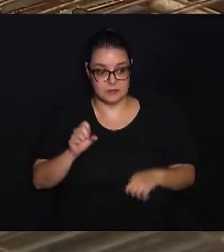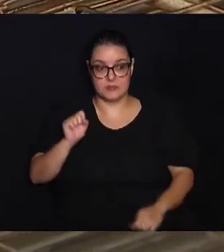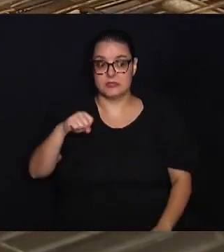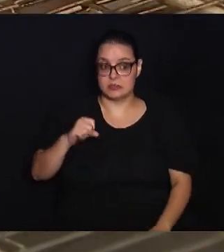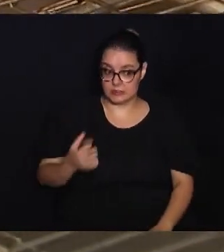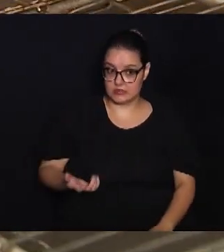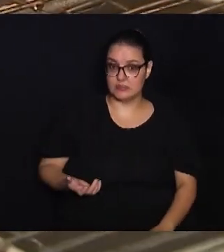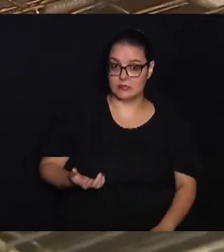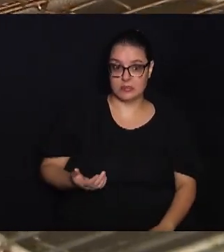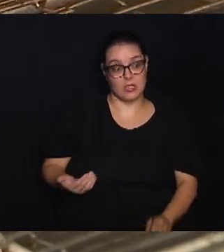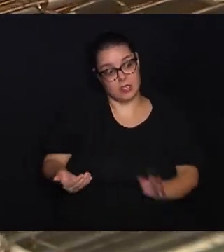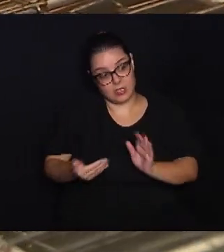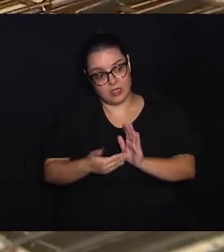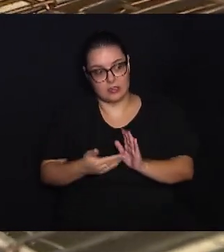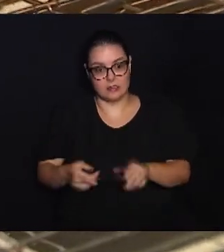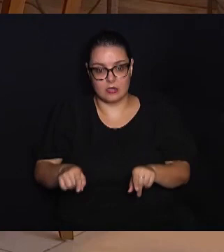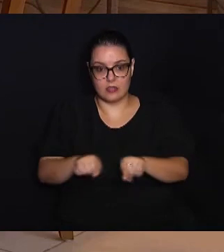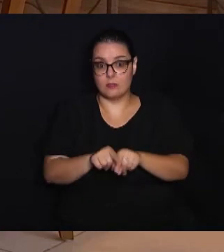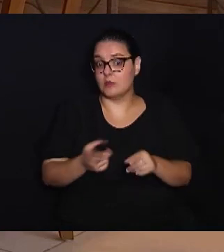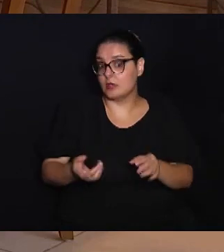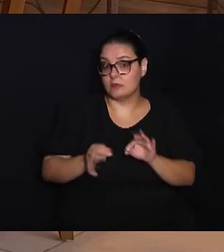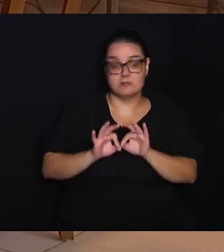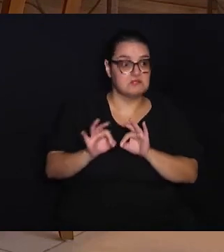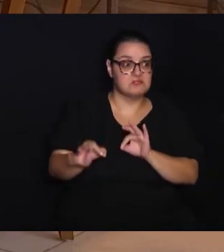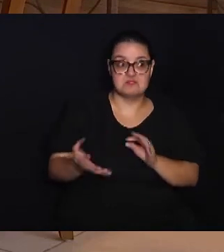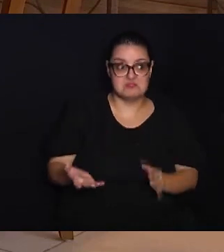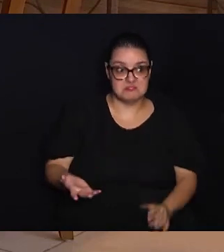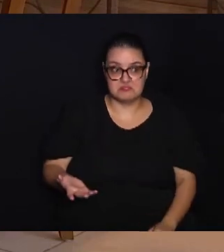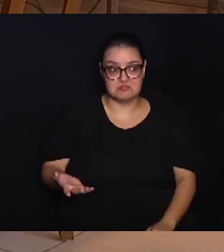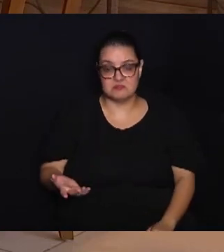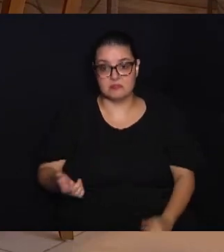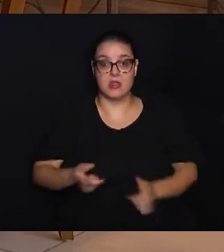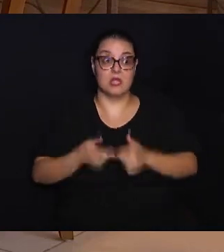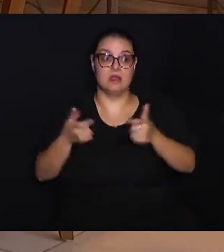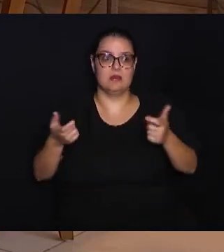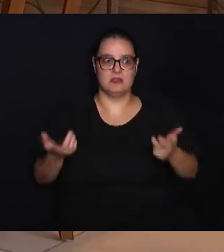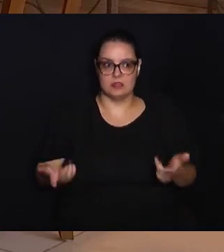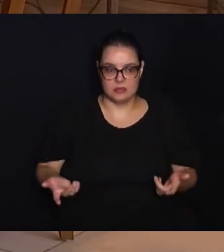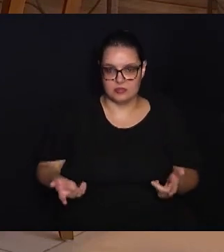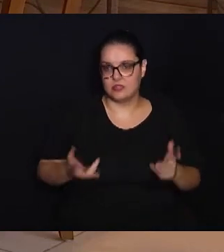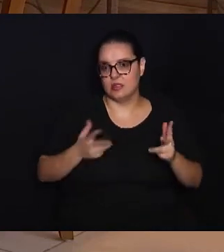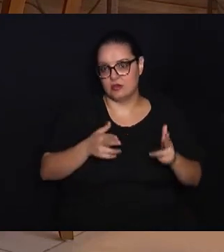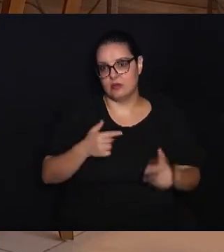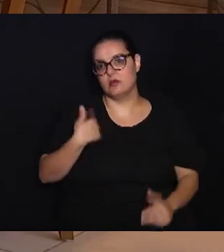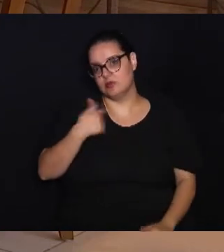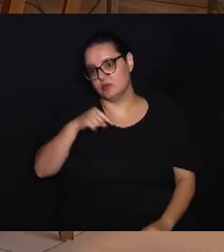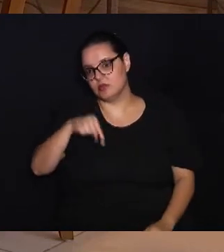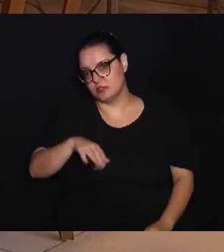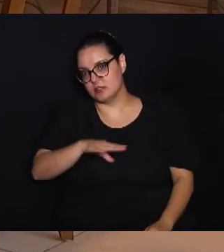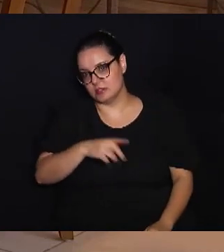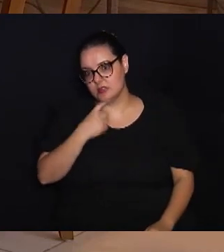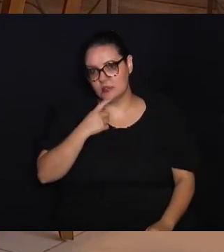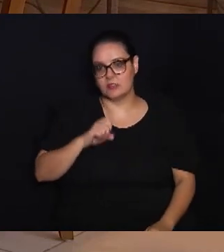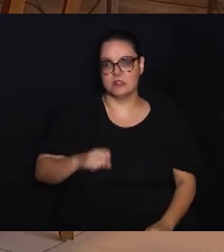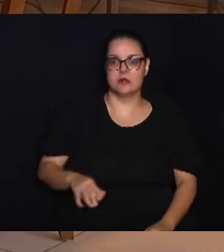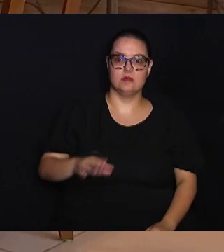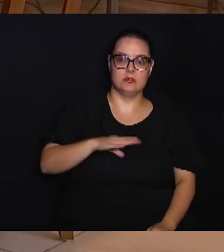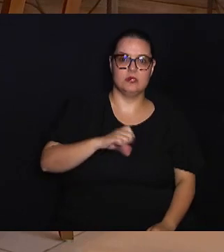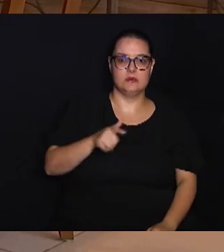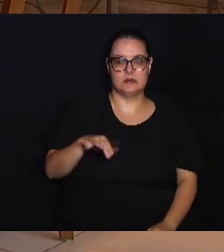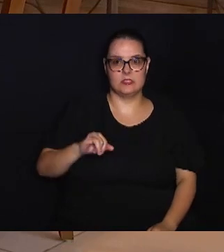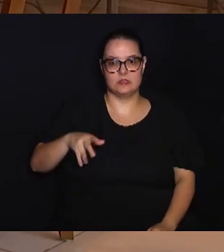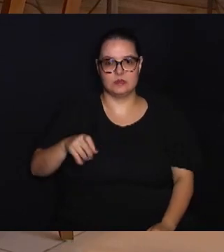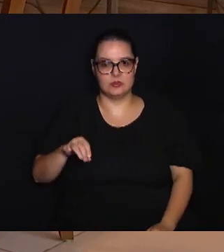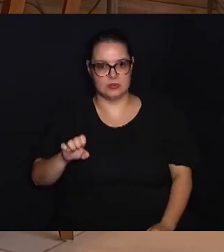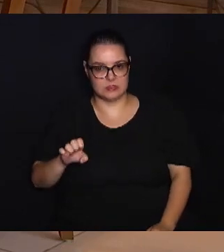há essa possibilidade né mesmo porque a distância não está tão grande como nós aqui em Campinas e